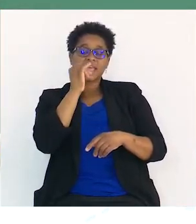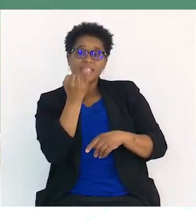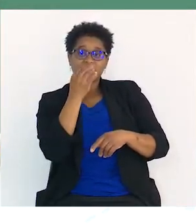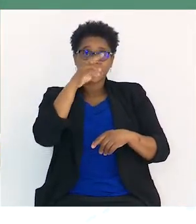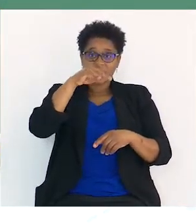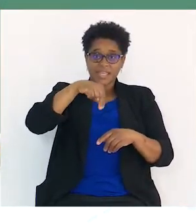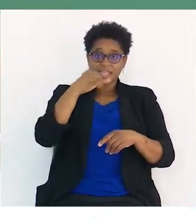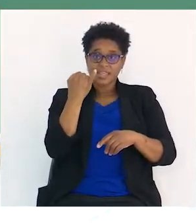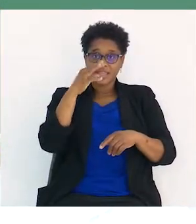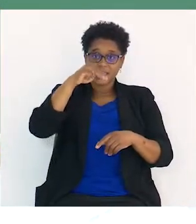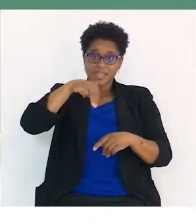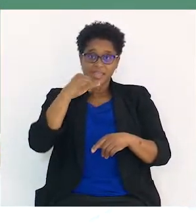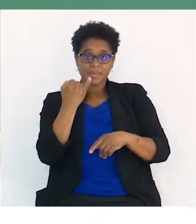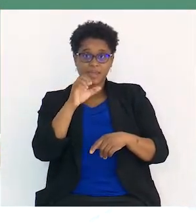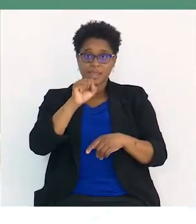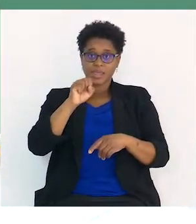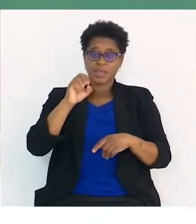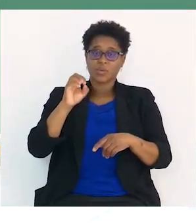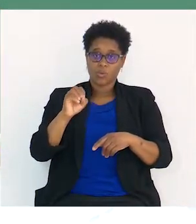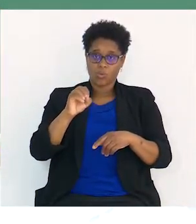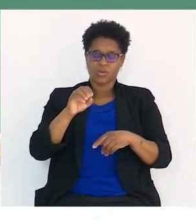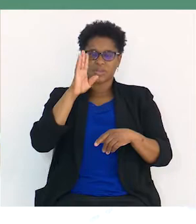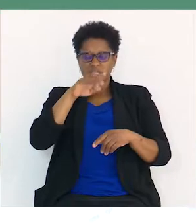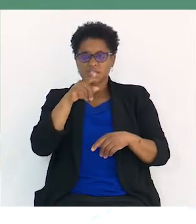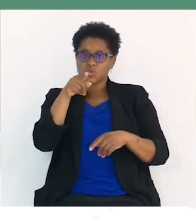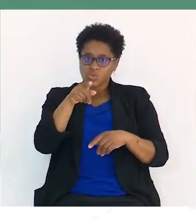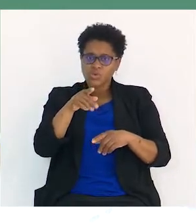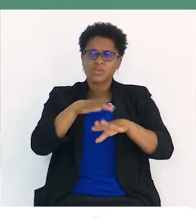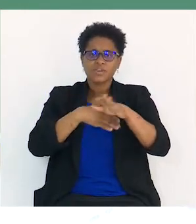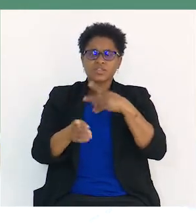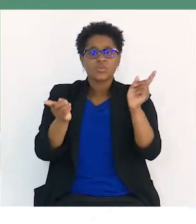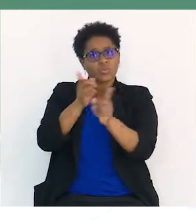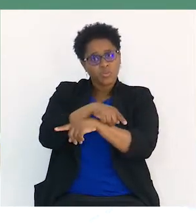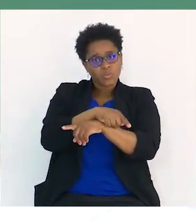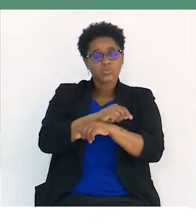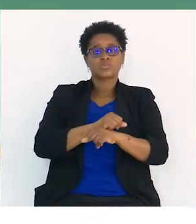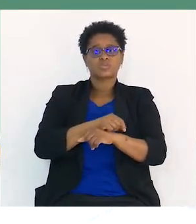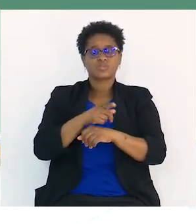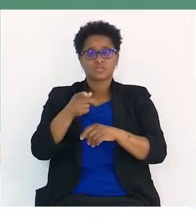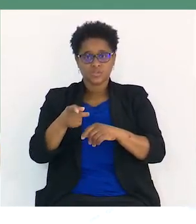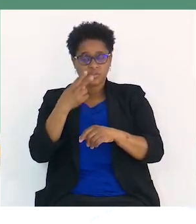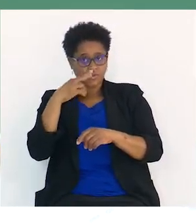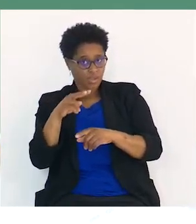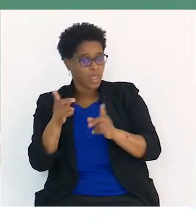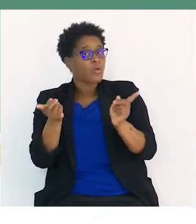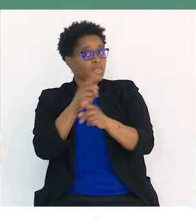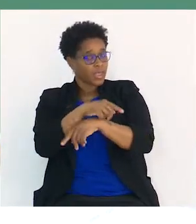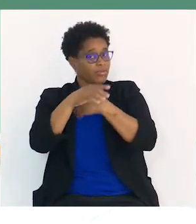Ok? Então, se fores fazer o oposto, dá a linha de que é o contrário de amigo.